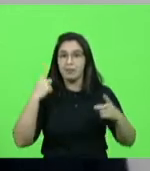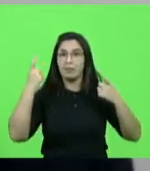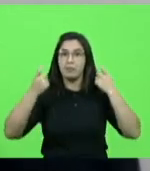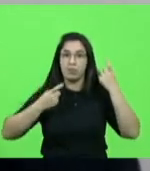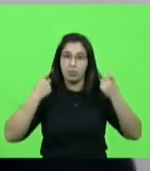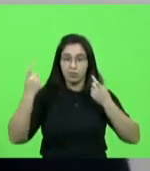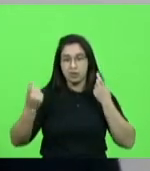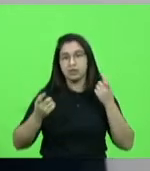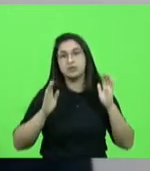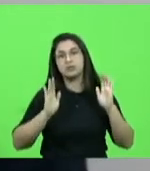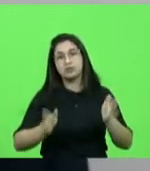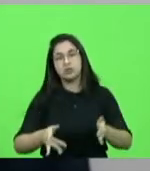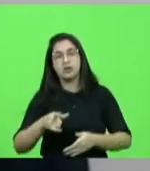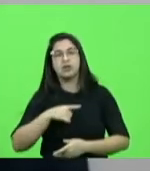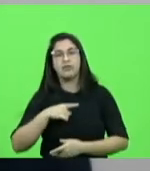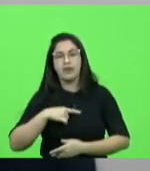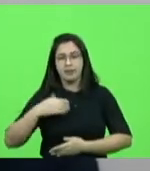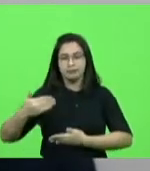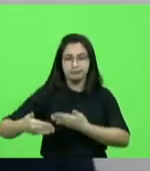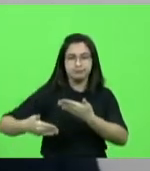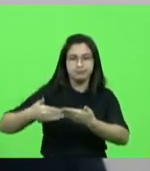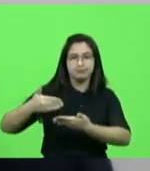nós já temos um ritmo